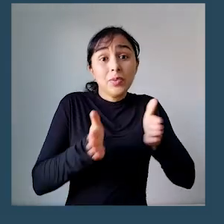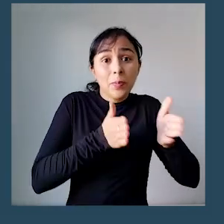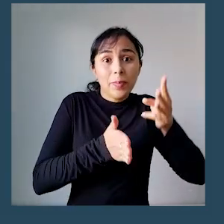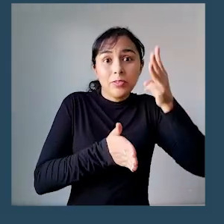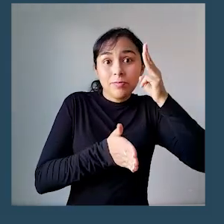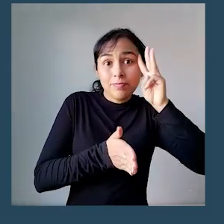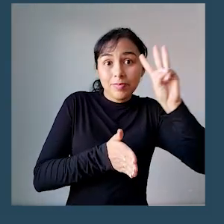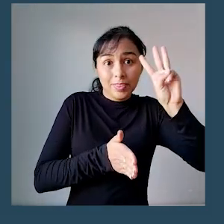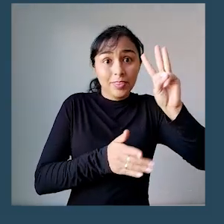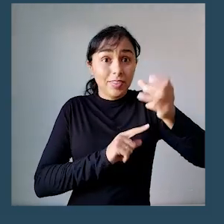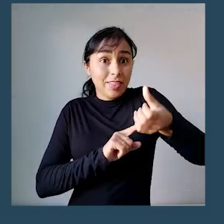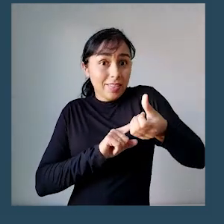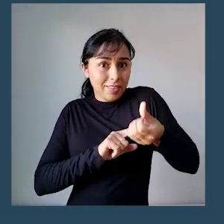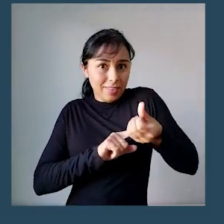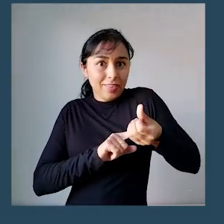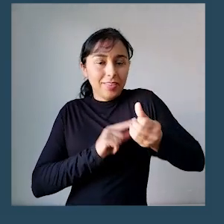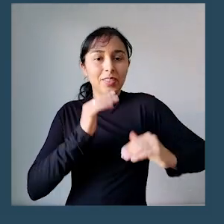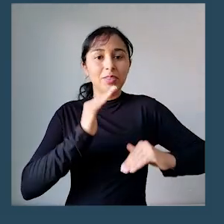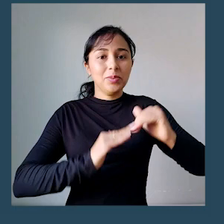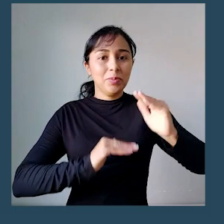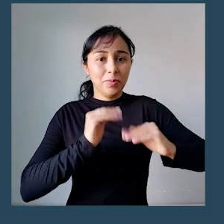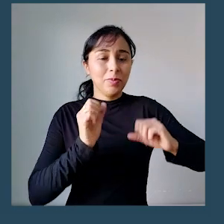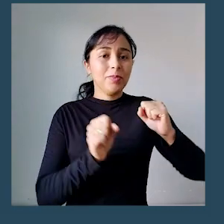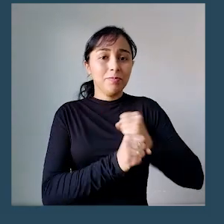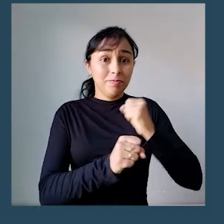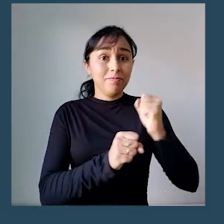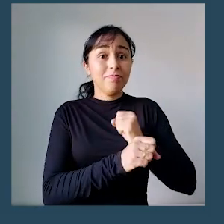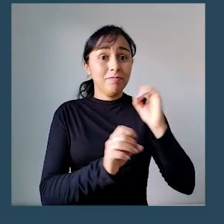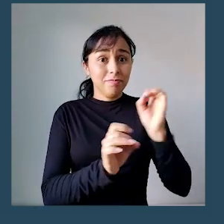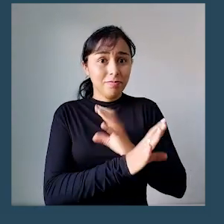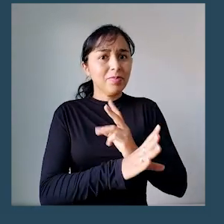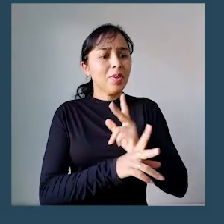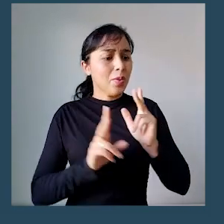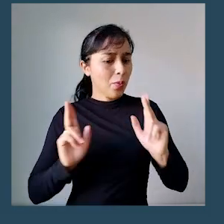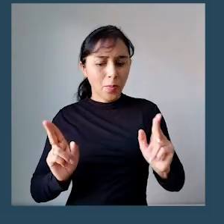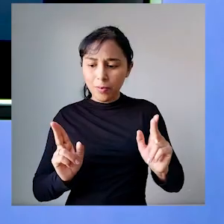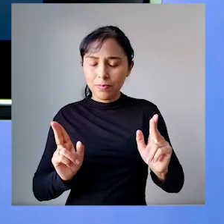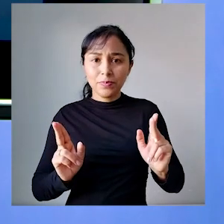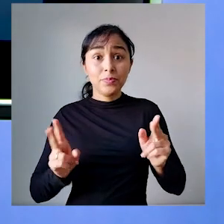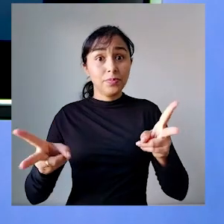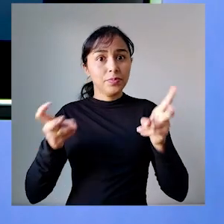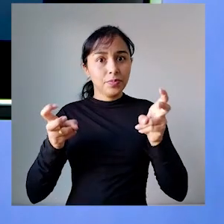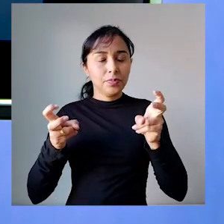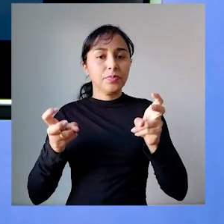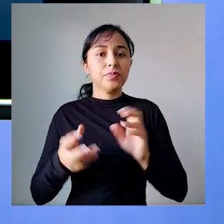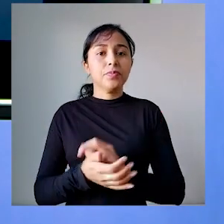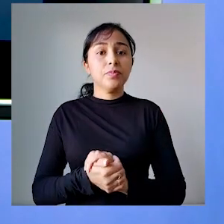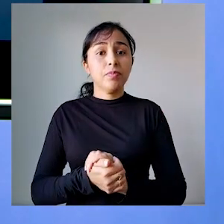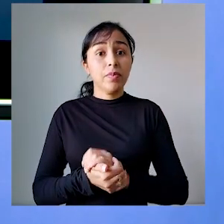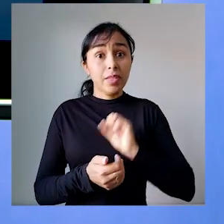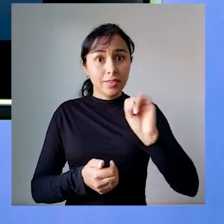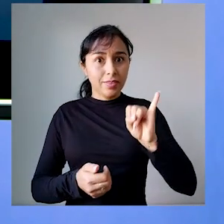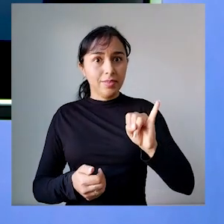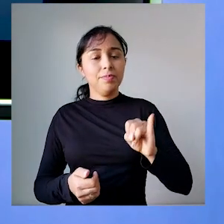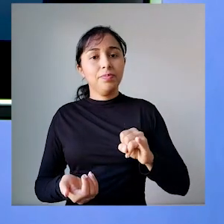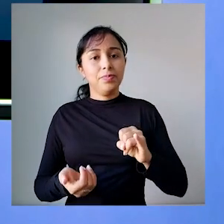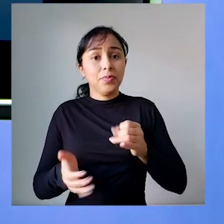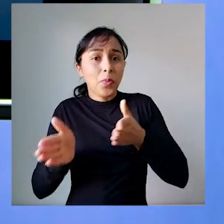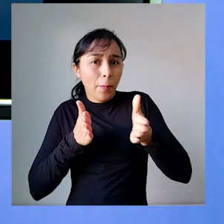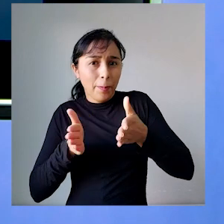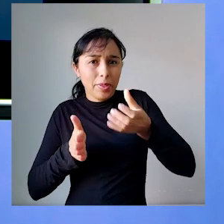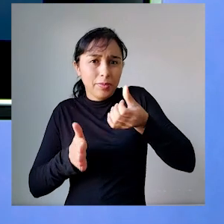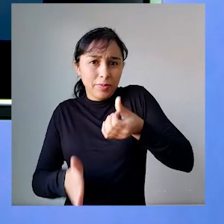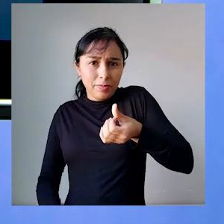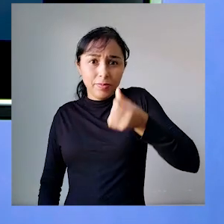mesmo serviço. São grandezas diretamente proporcionais? Olha só, pessoal, se em 6 dias 3